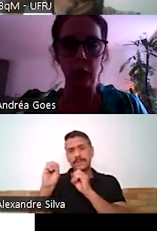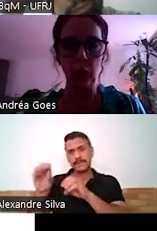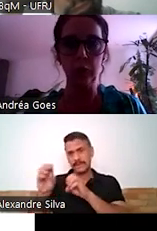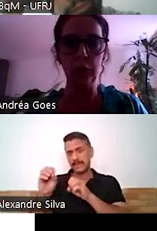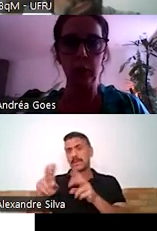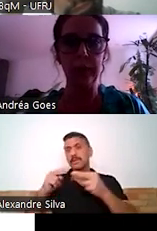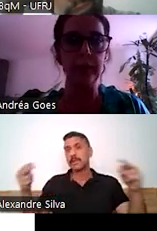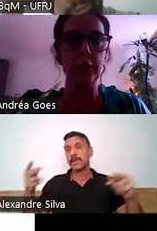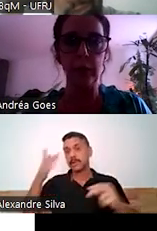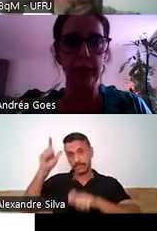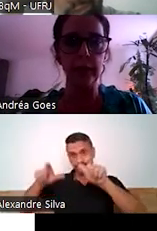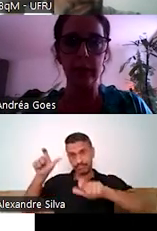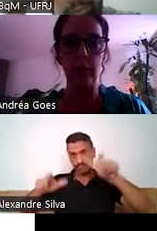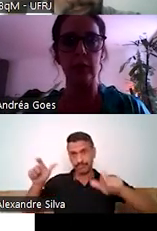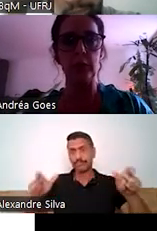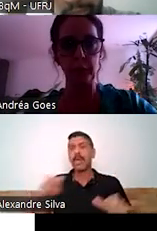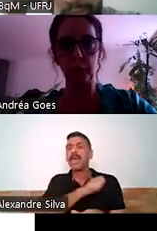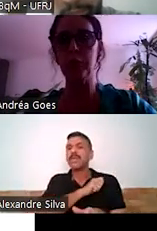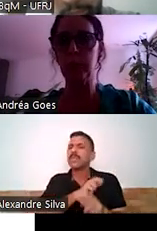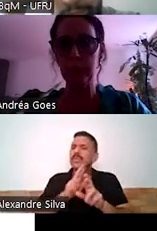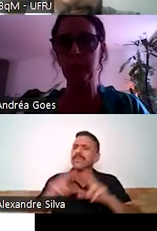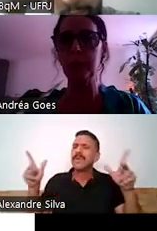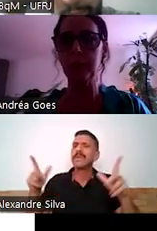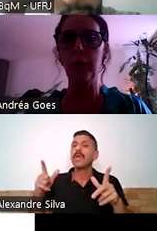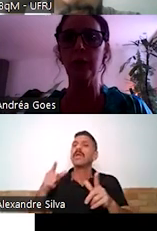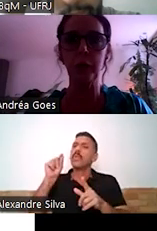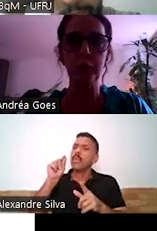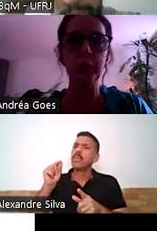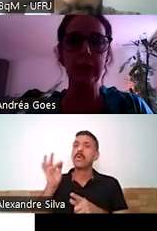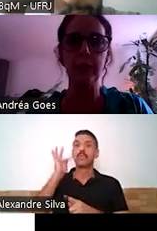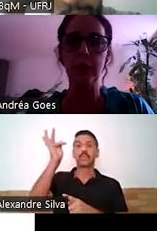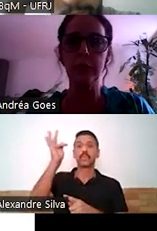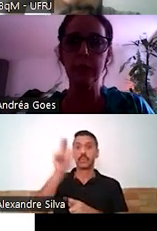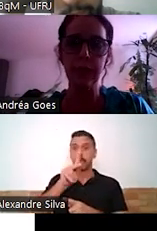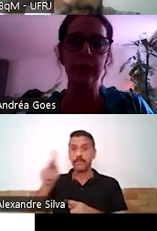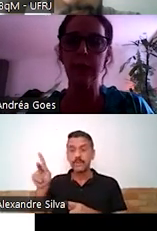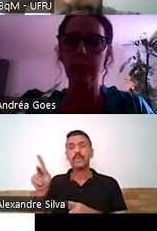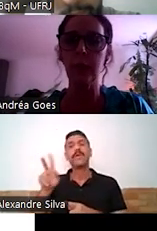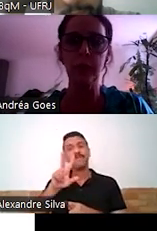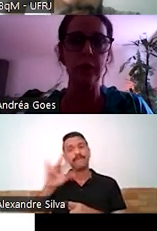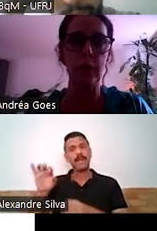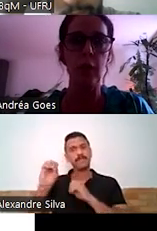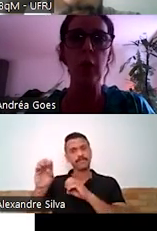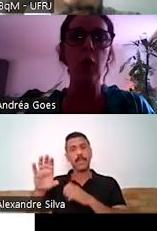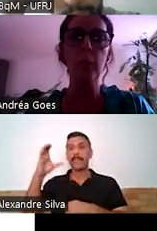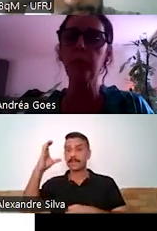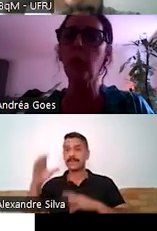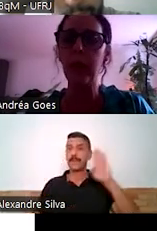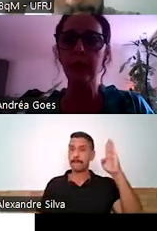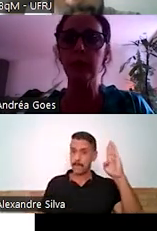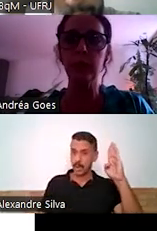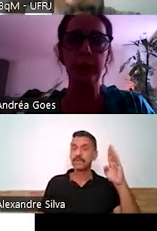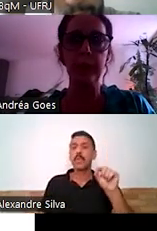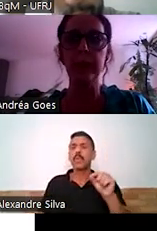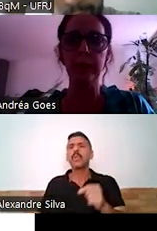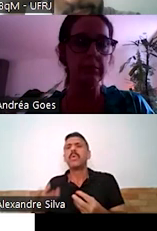esses alunos de uma maneira diferente, ou seja, nossos futuros professores, futuros docentes de ciências e biologia, como